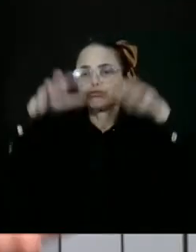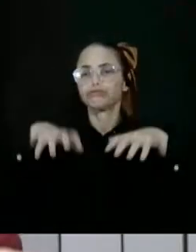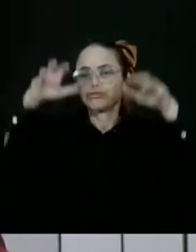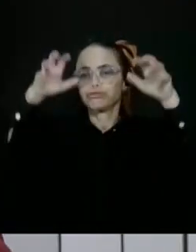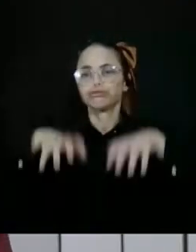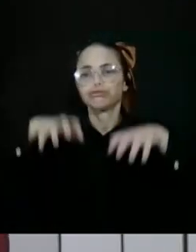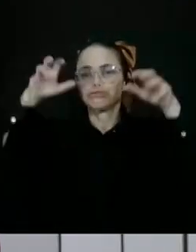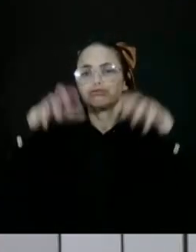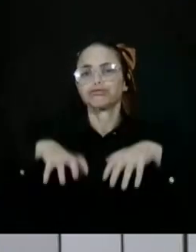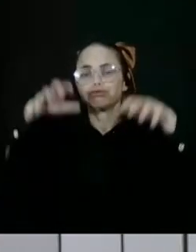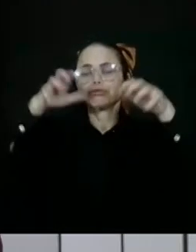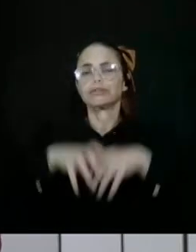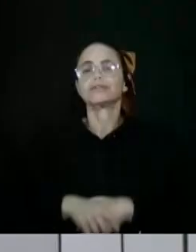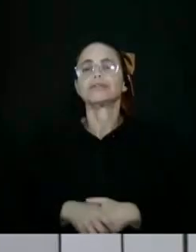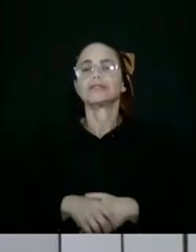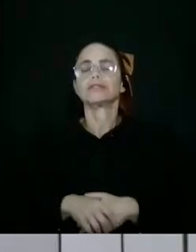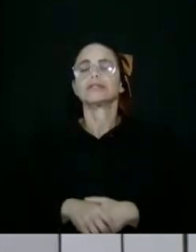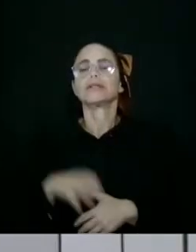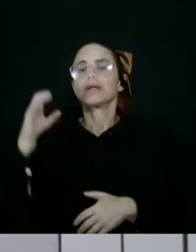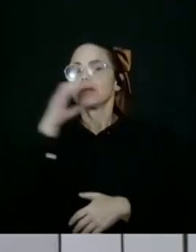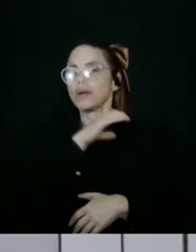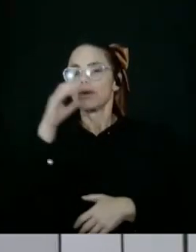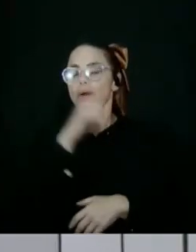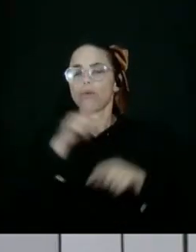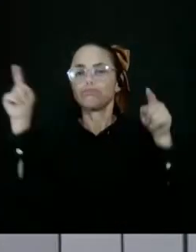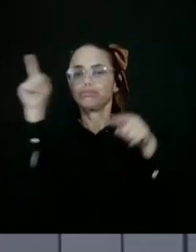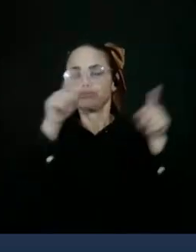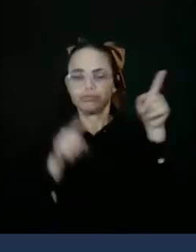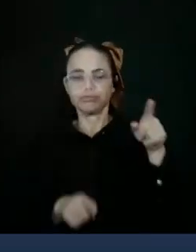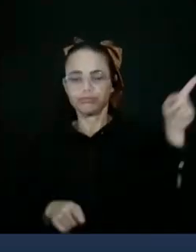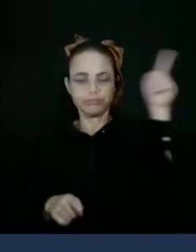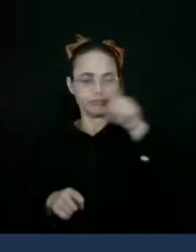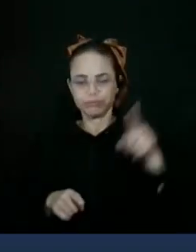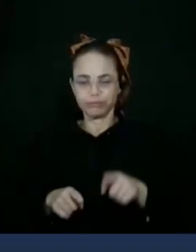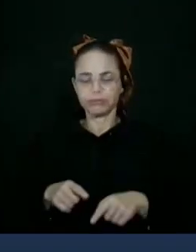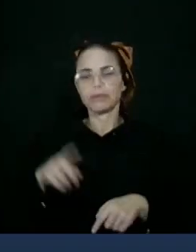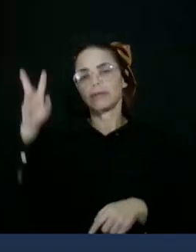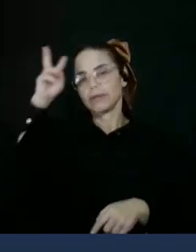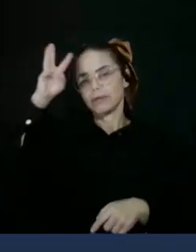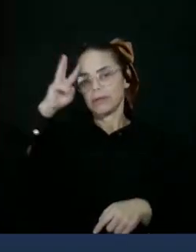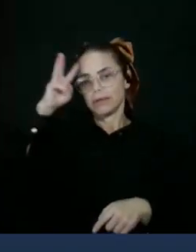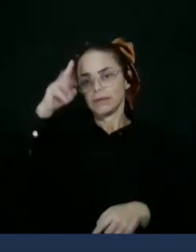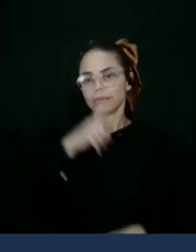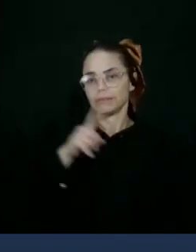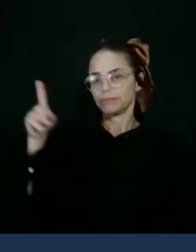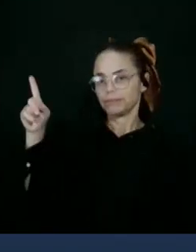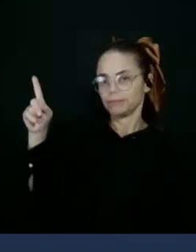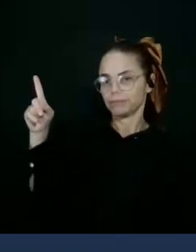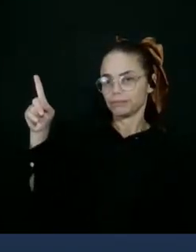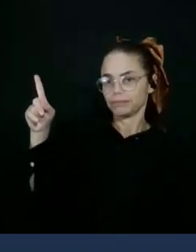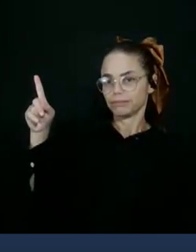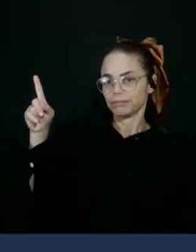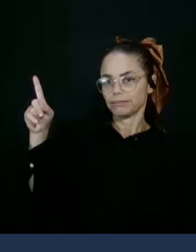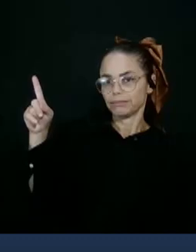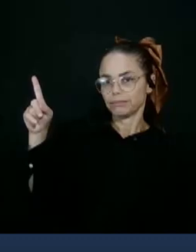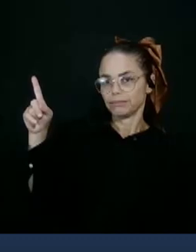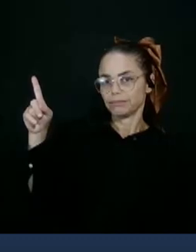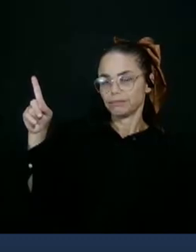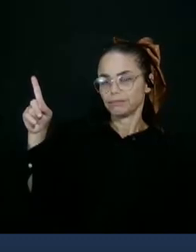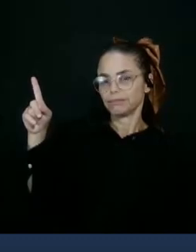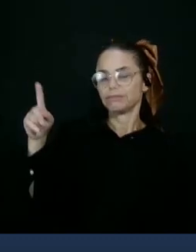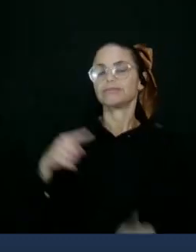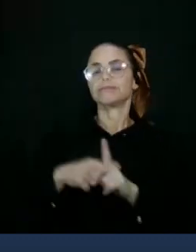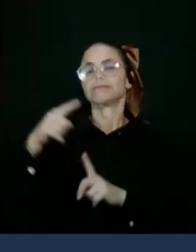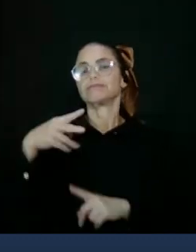chuvas torrenciais e raios. Para amanhã, terça-feira, a previsão é de céu nublado, com temperaturas entre 20 e